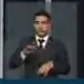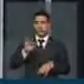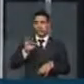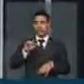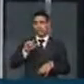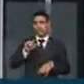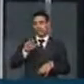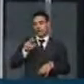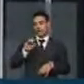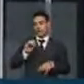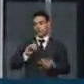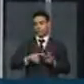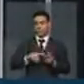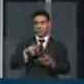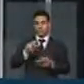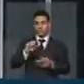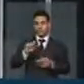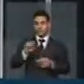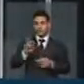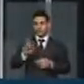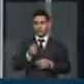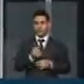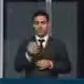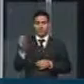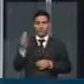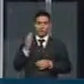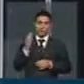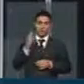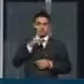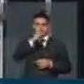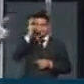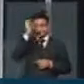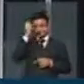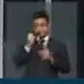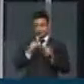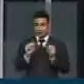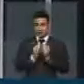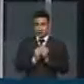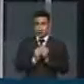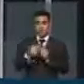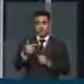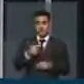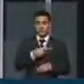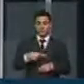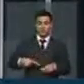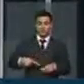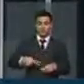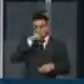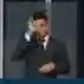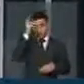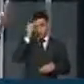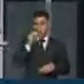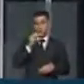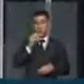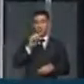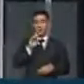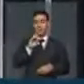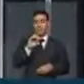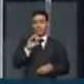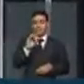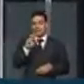PSB coordenada por vários prefeitos da do nosso estado e o vice-prefeito de São luí Roberto Rocha temos